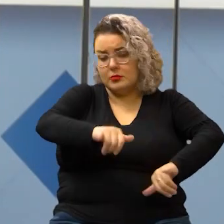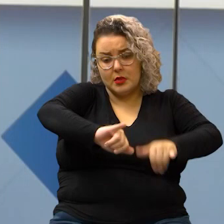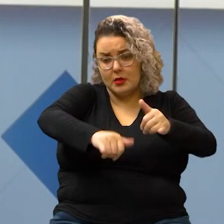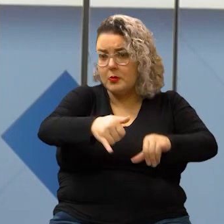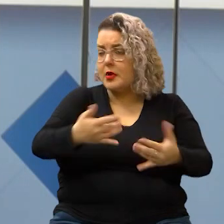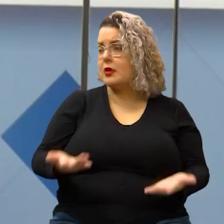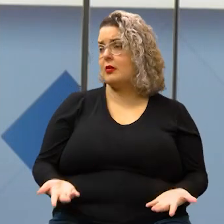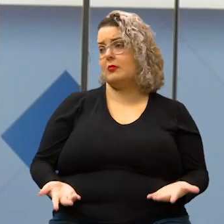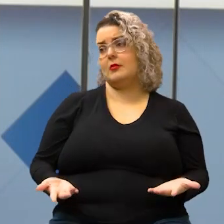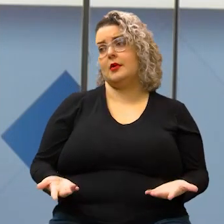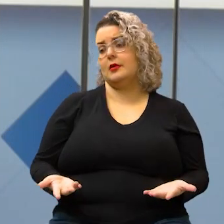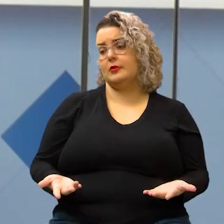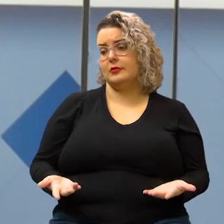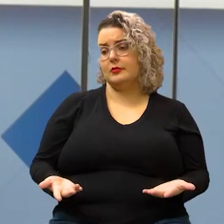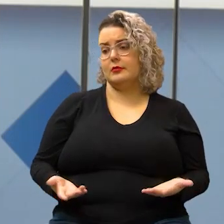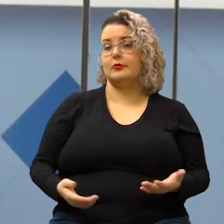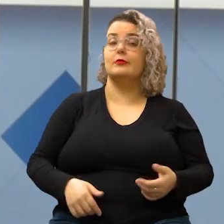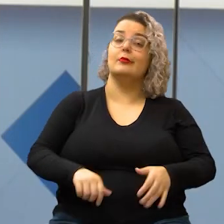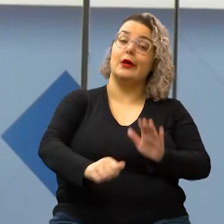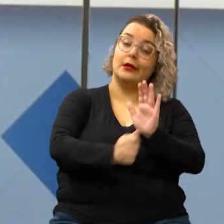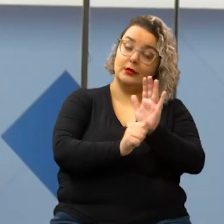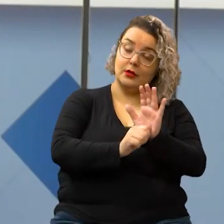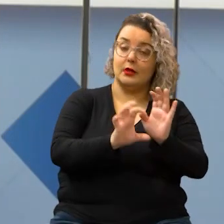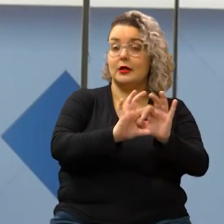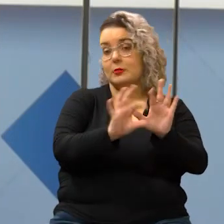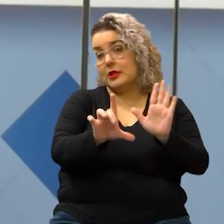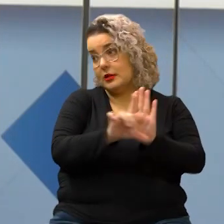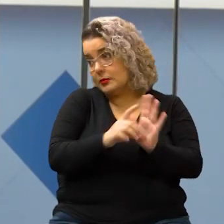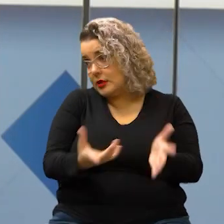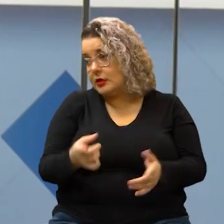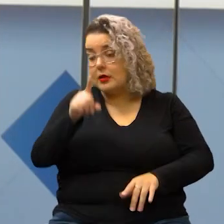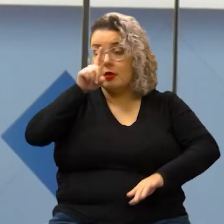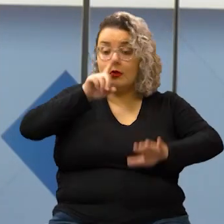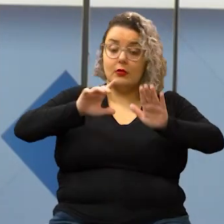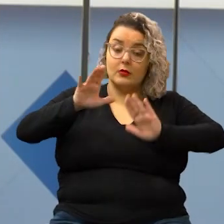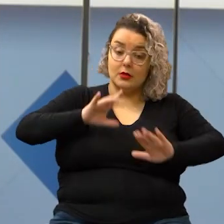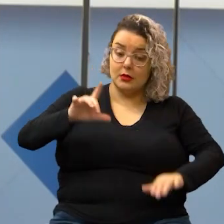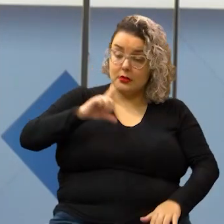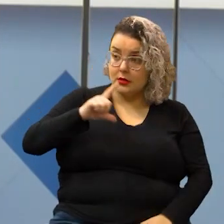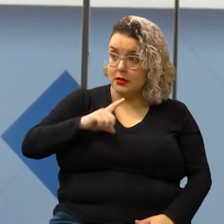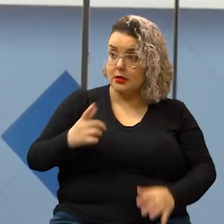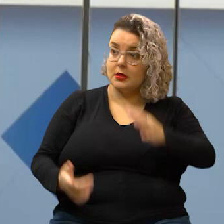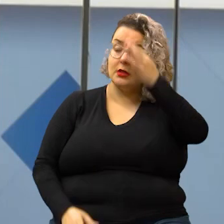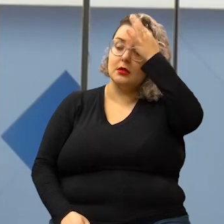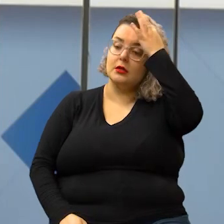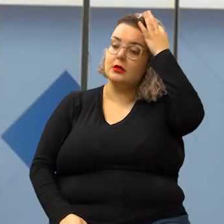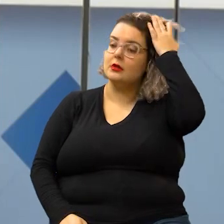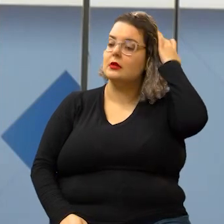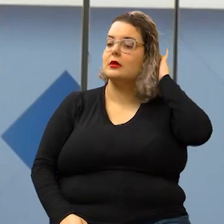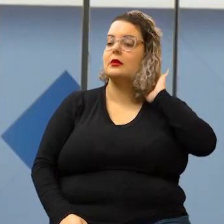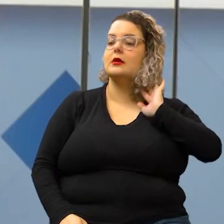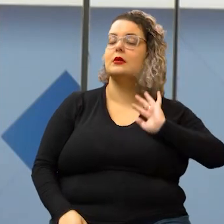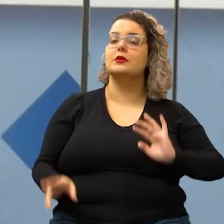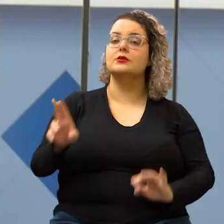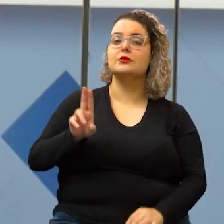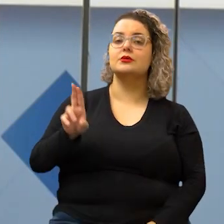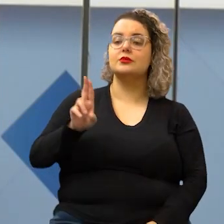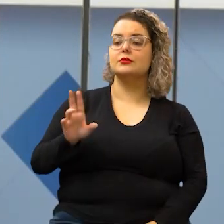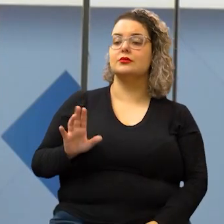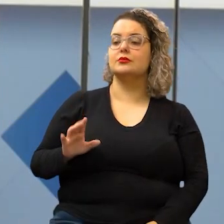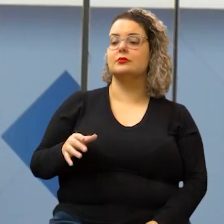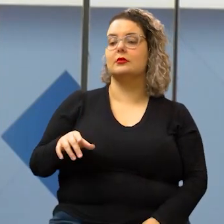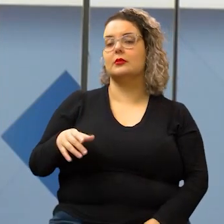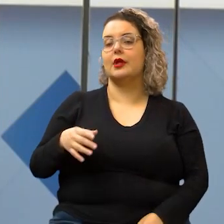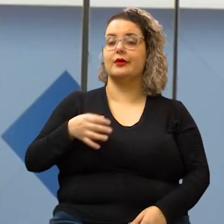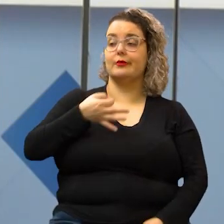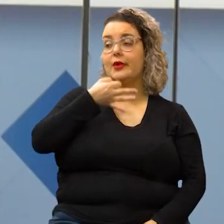droga lícita. Então, o cuidado que nós temos que ter é que a gente usa muito daquele